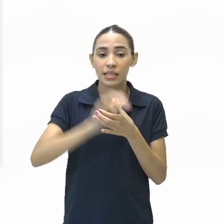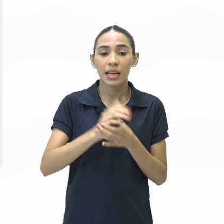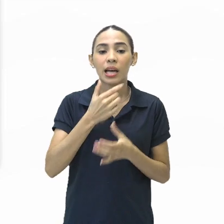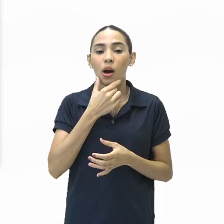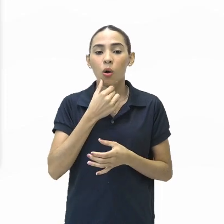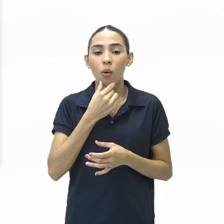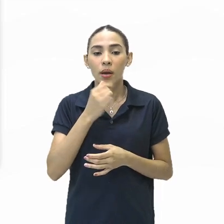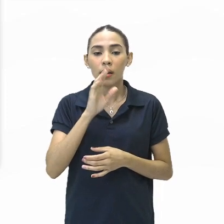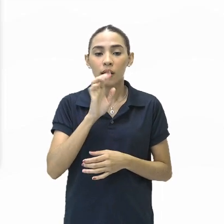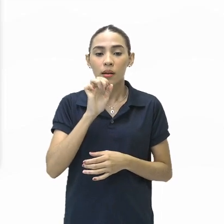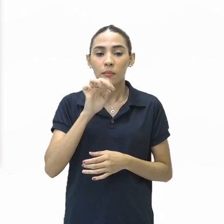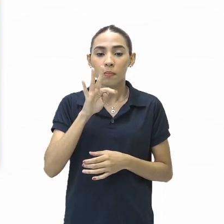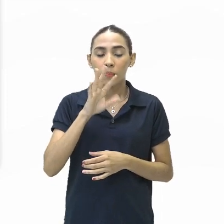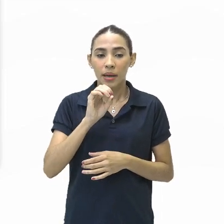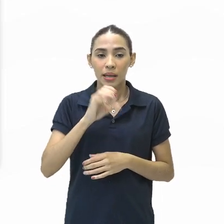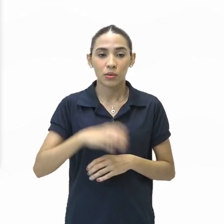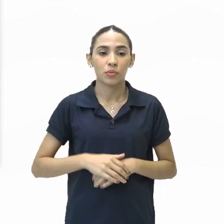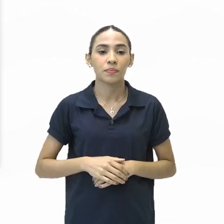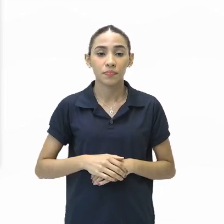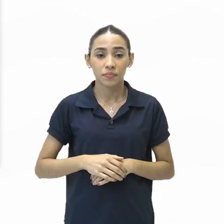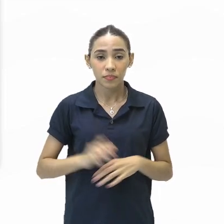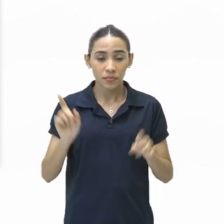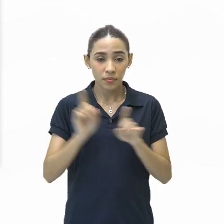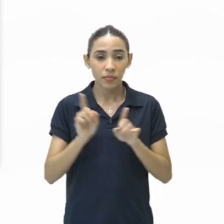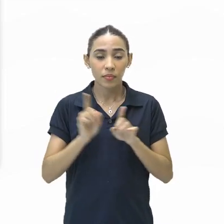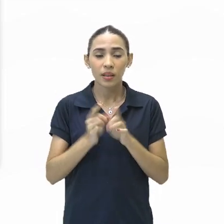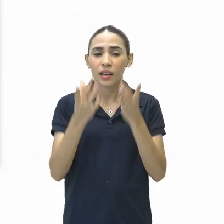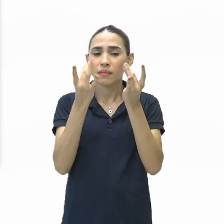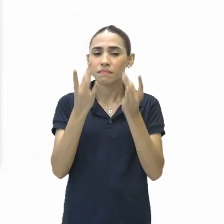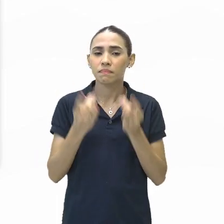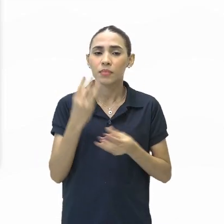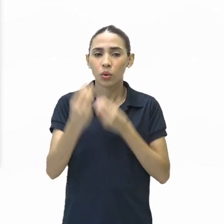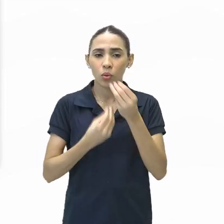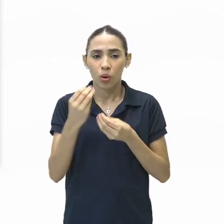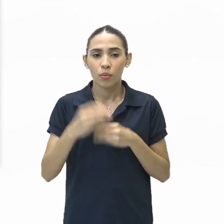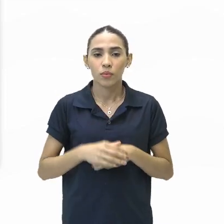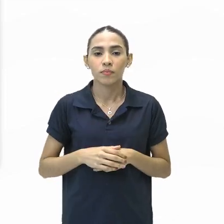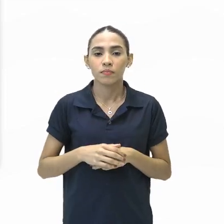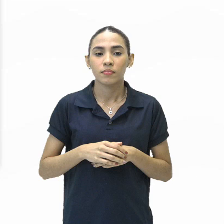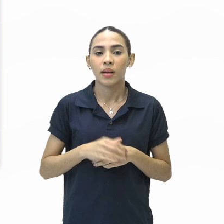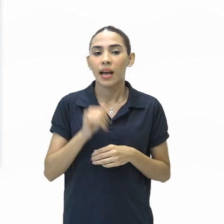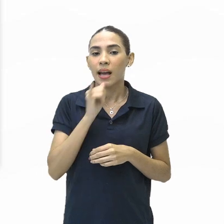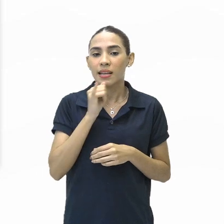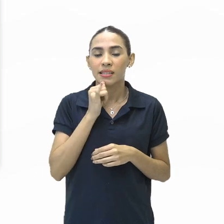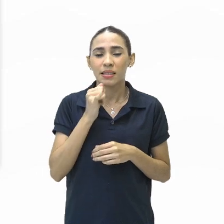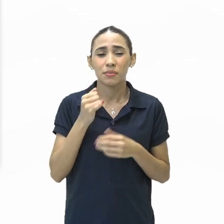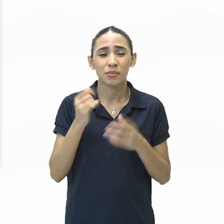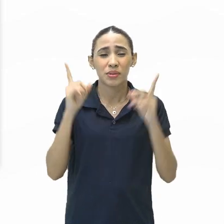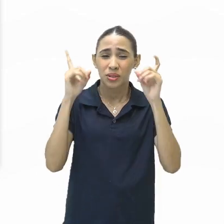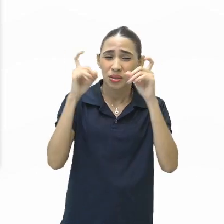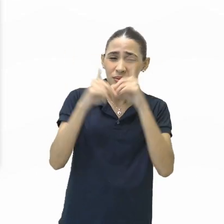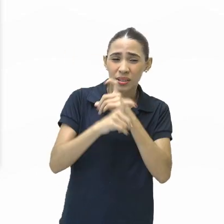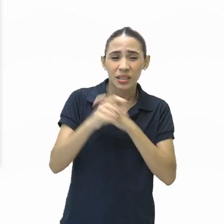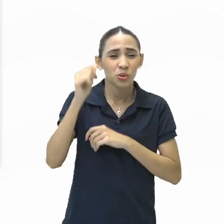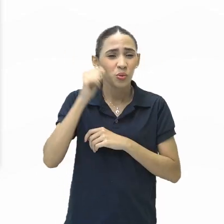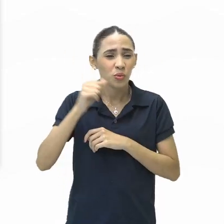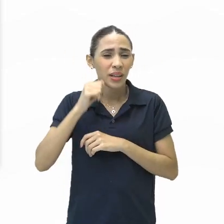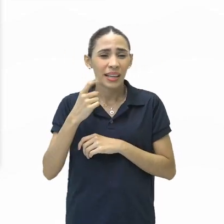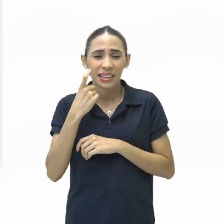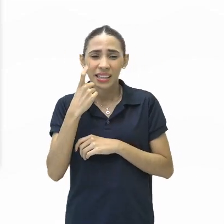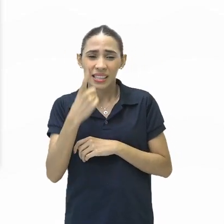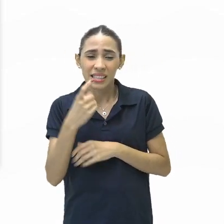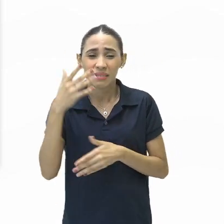Santiago, certo? Aí ela era descrita como calculista, complicada,